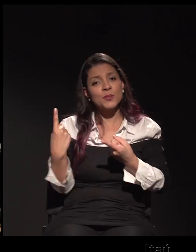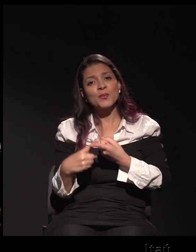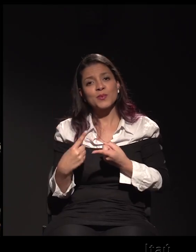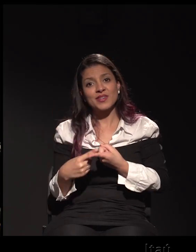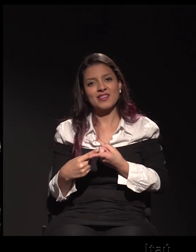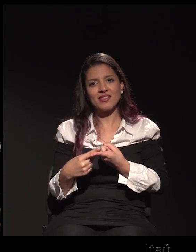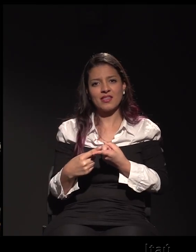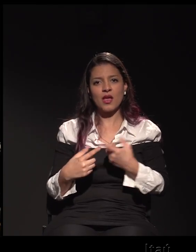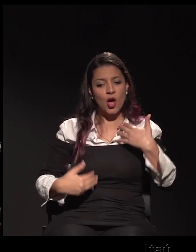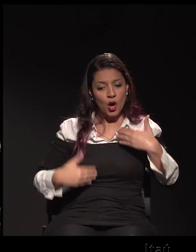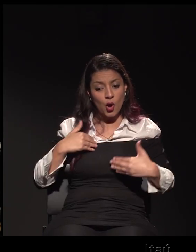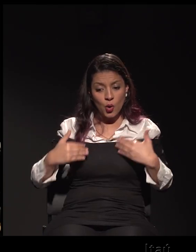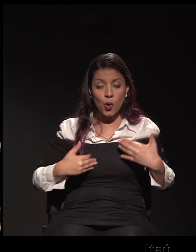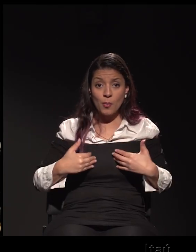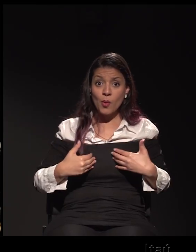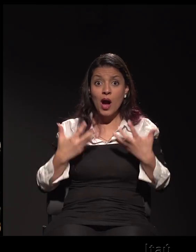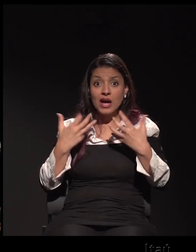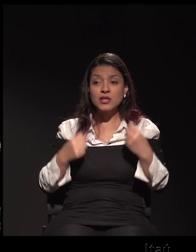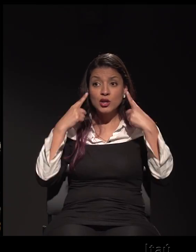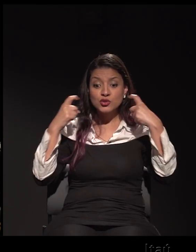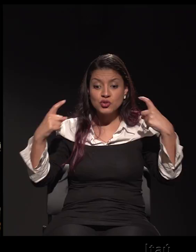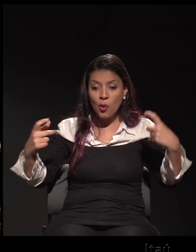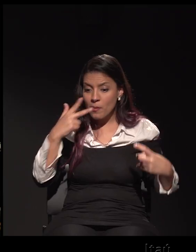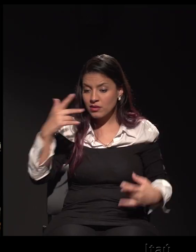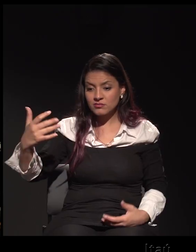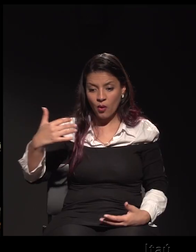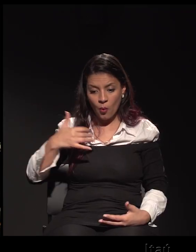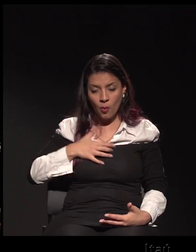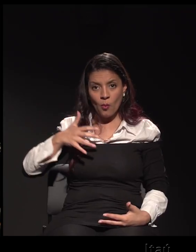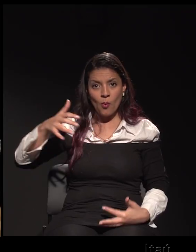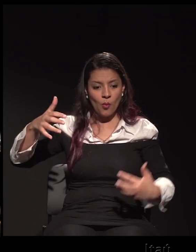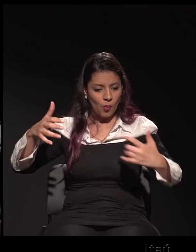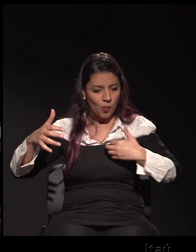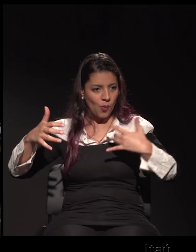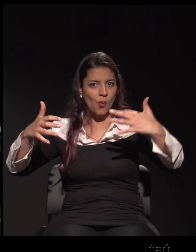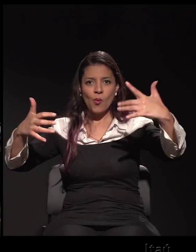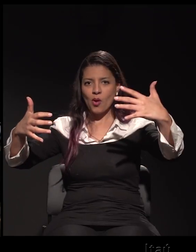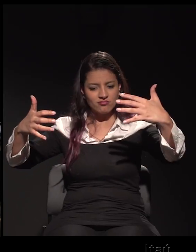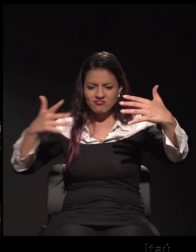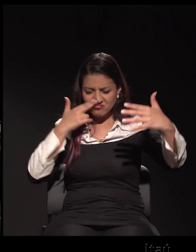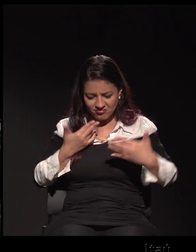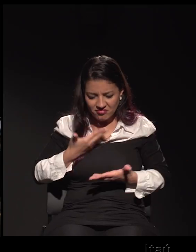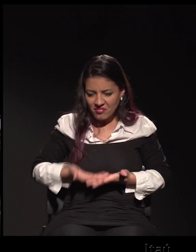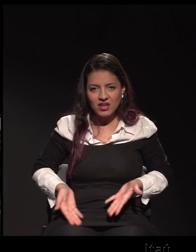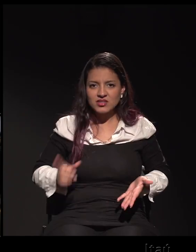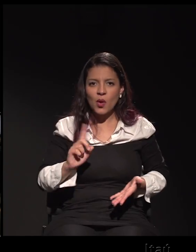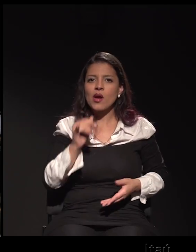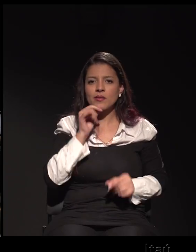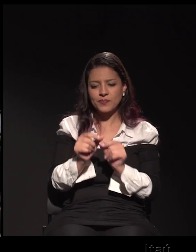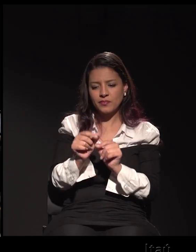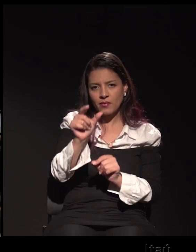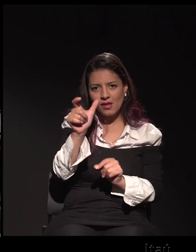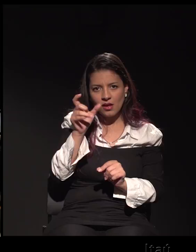ele se deixa ser atravessado, mas ele não se perde. Ele não perde quem ele é. É como se um diapasão, vamos colocar